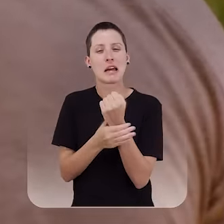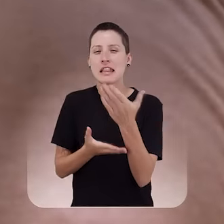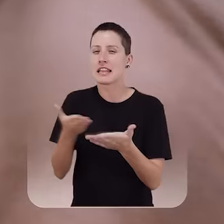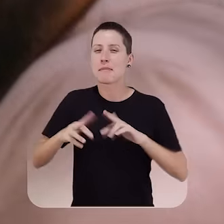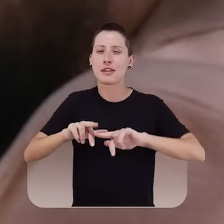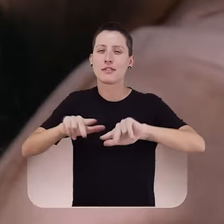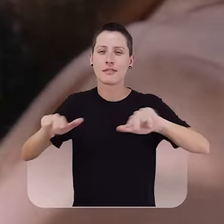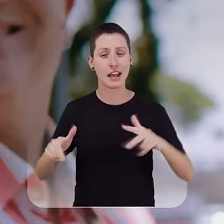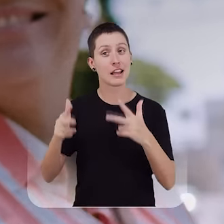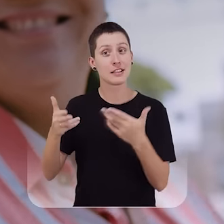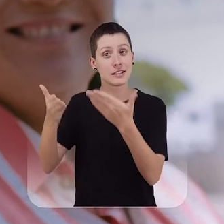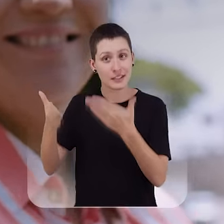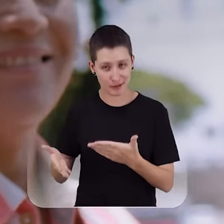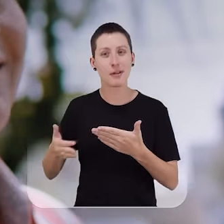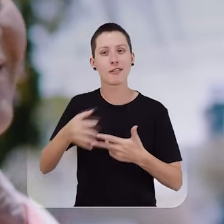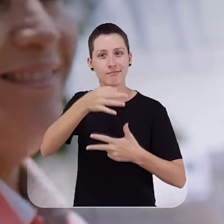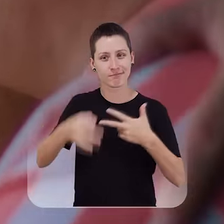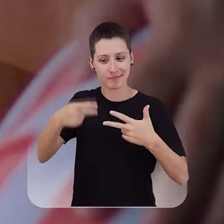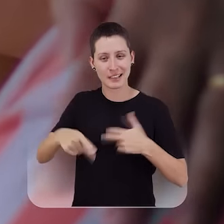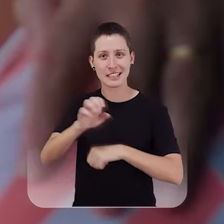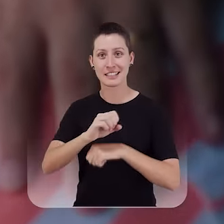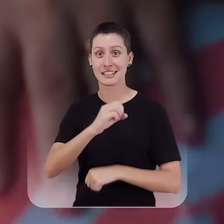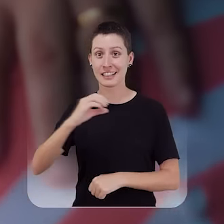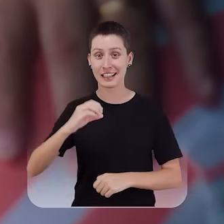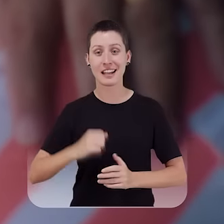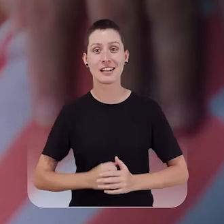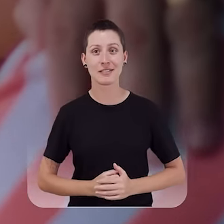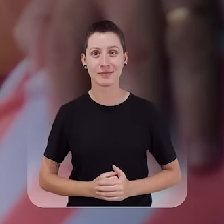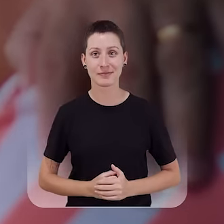tratamentos para milhares de catarinenses. Como o Rodrigo, Poder Judiciário de Santa Catarina.